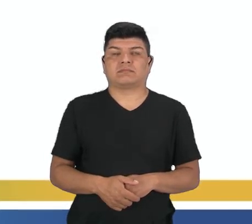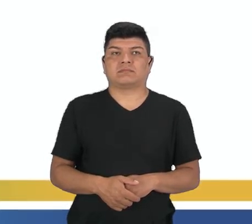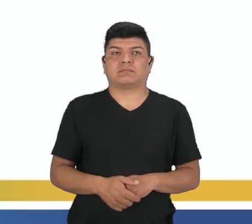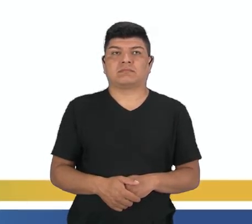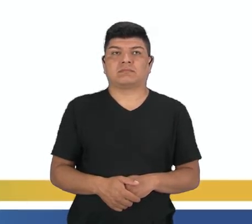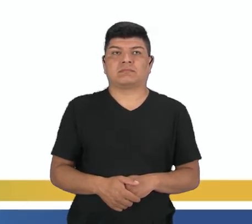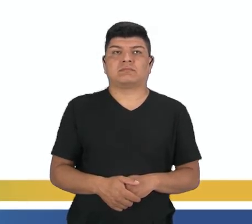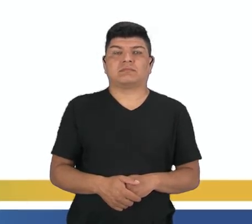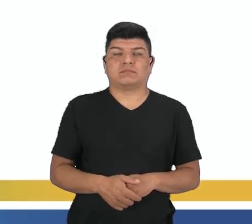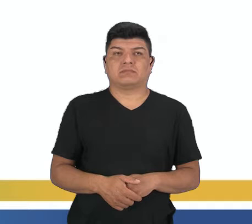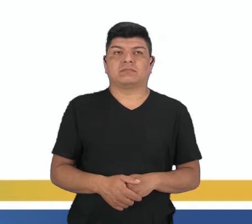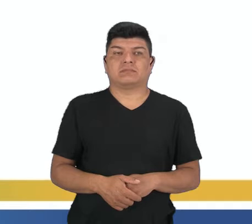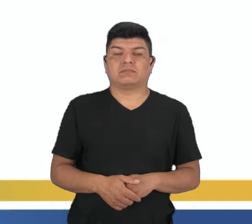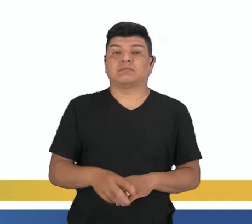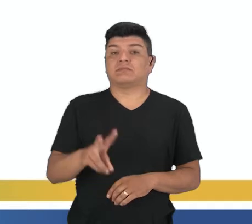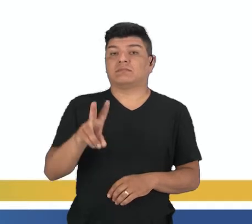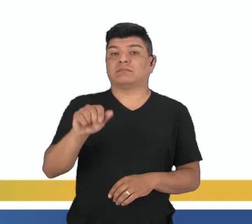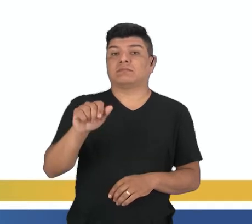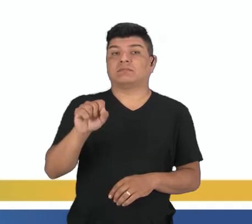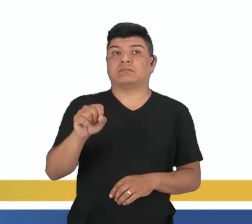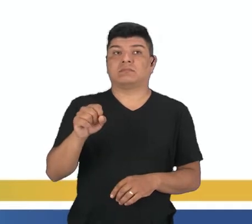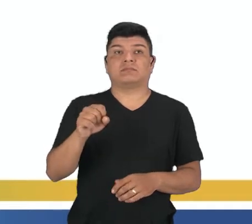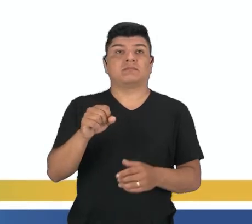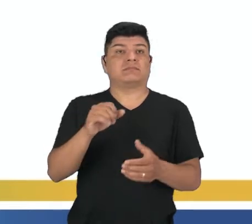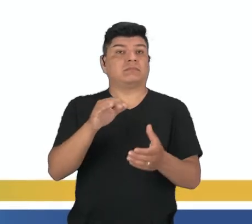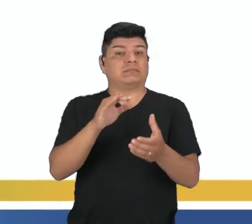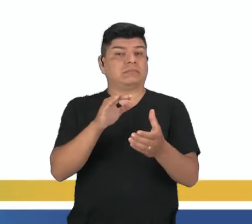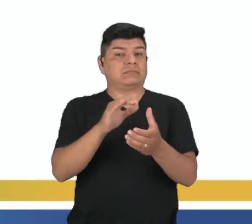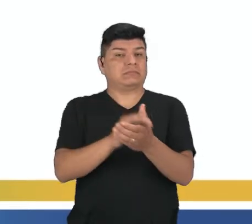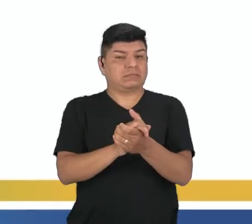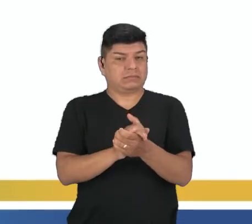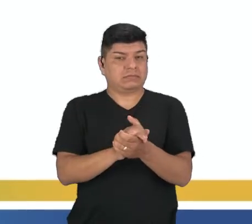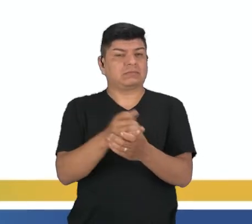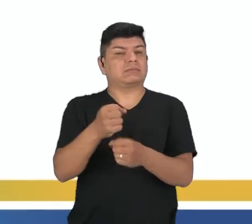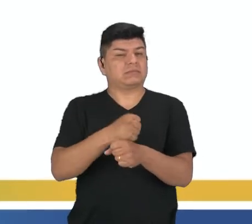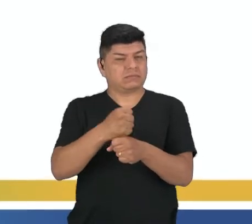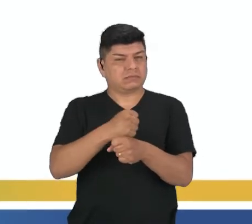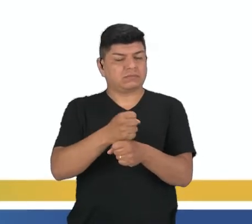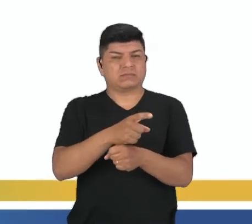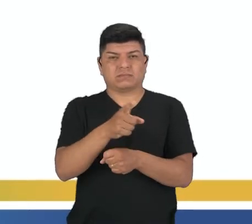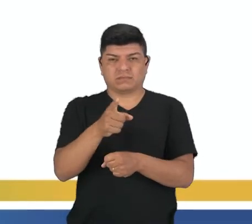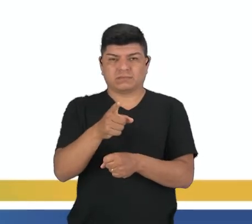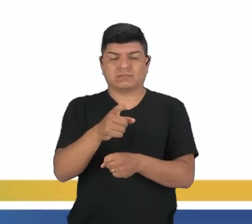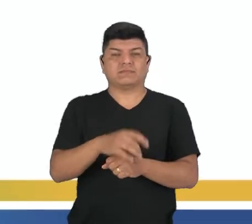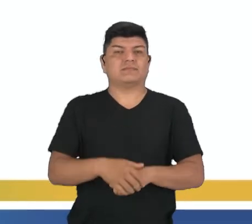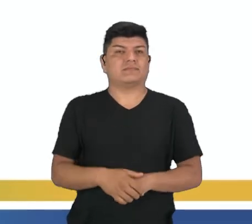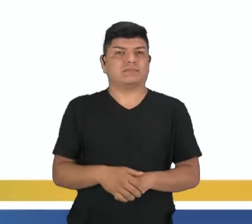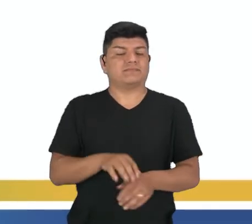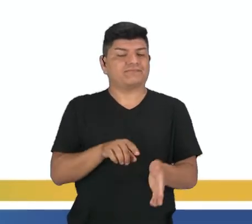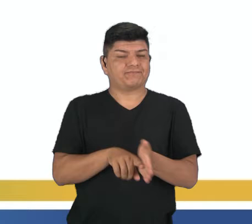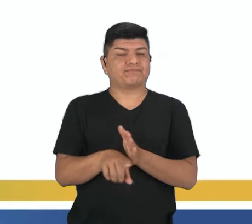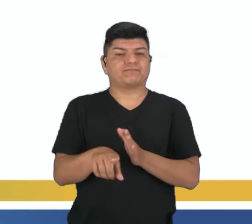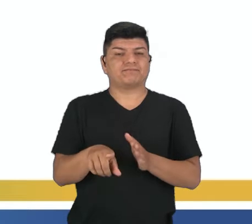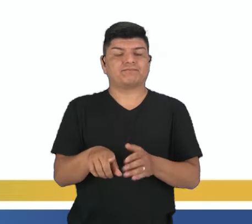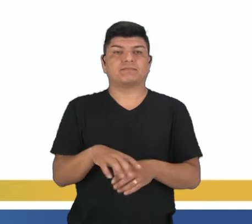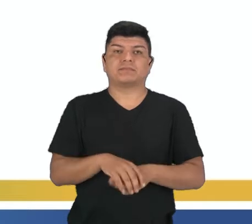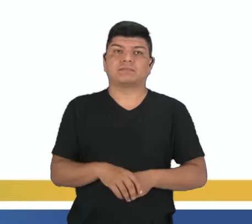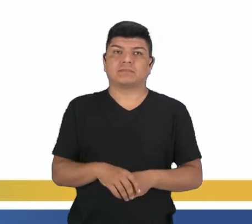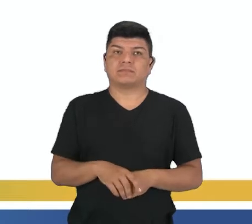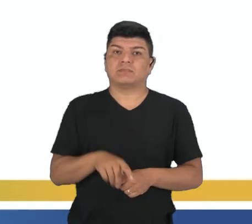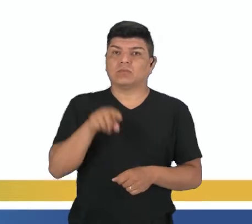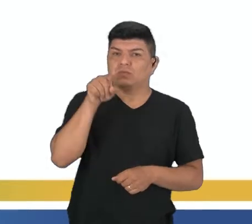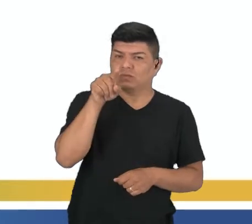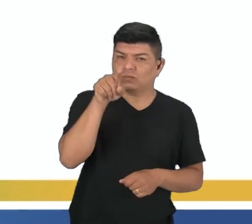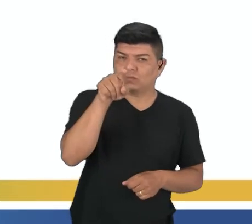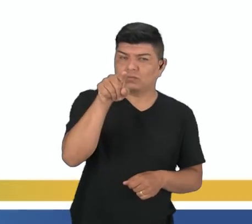perdona-me, casar, né? Vas a casar esse ano? Ou seja, você vai casar esse ano, né? Pergunta. Ou seja,